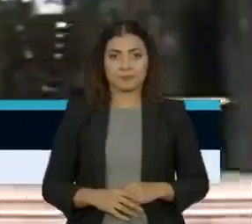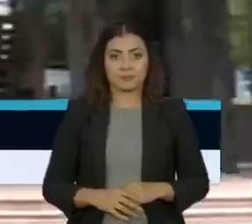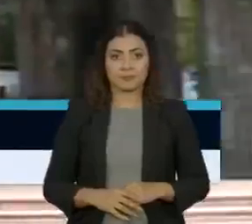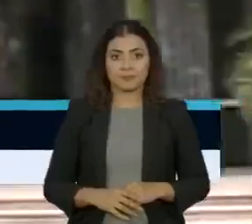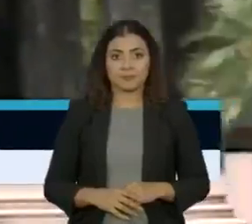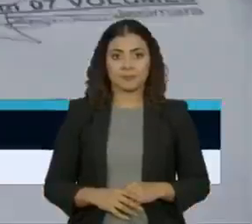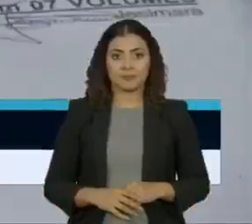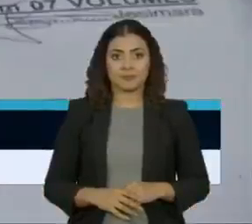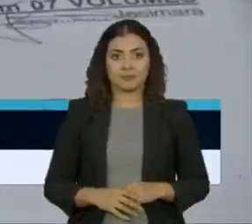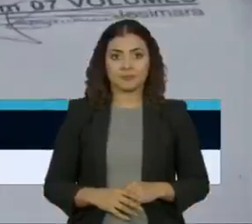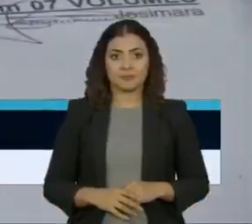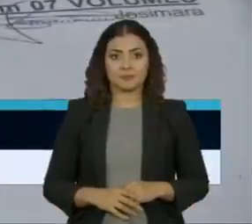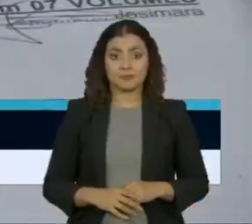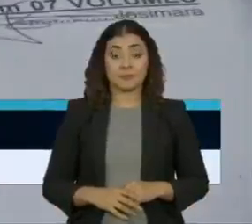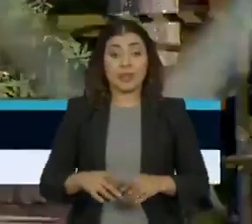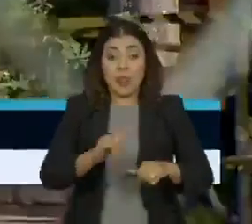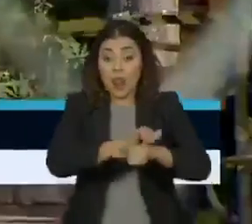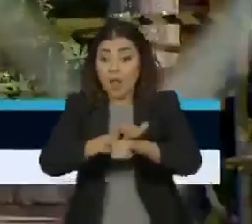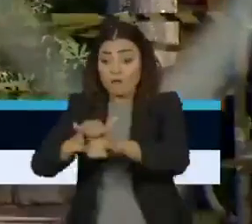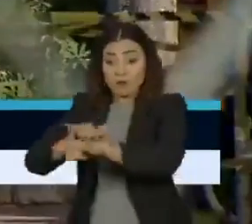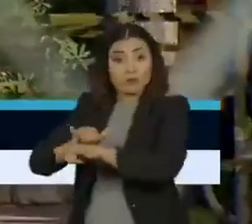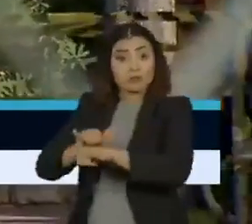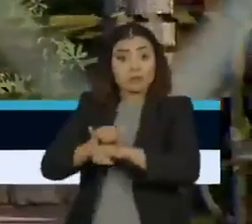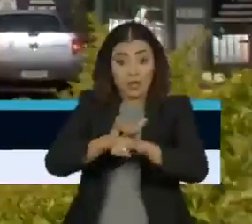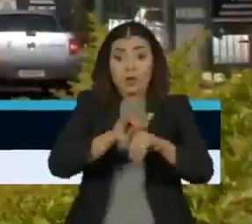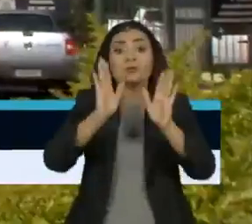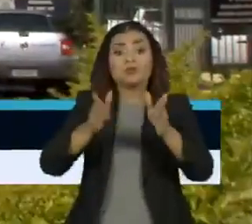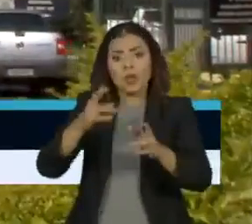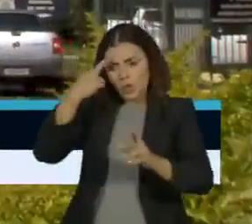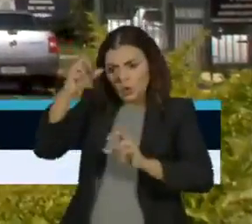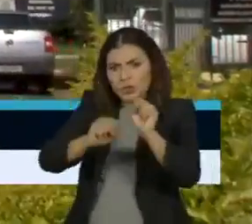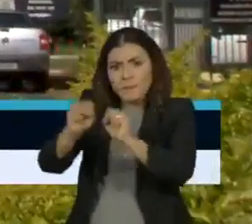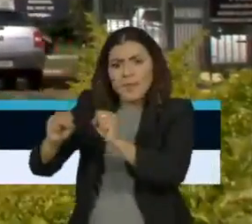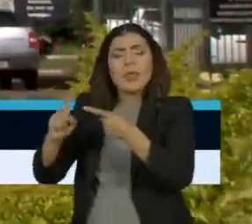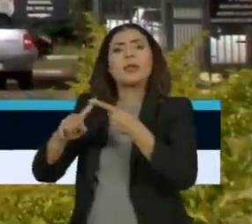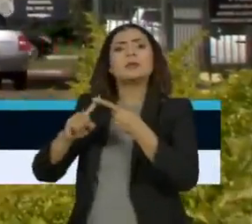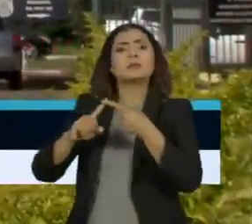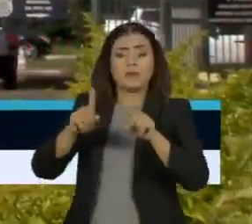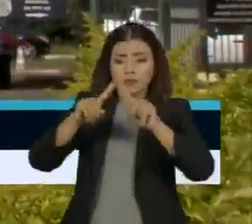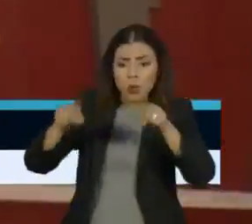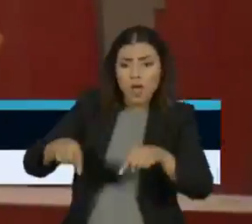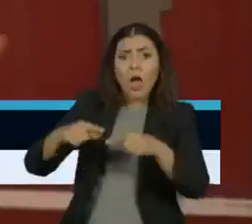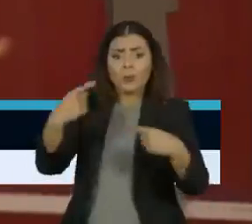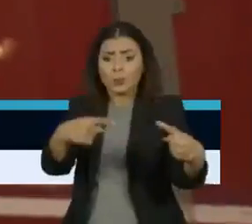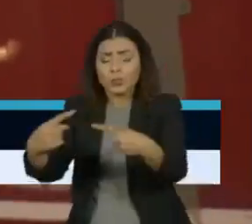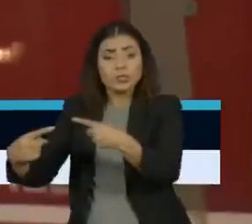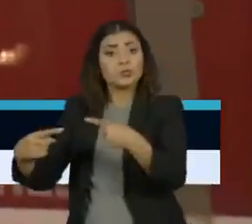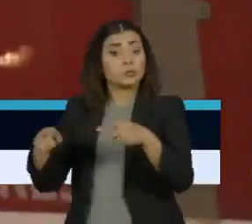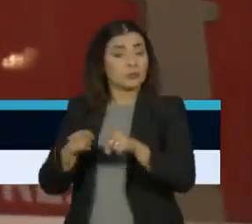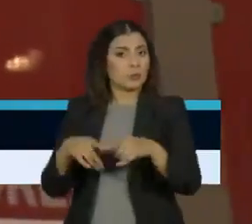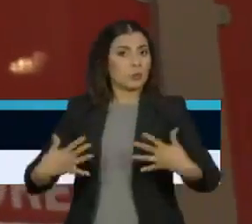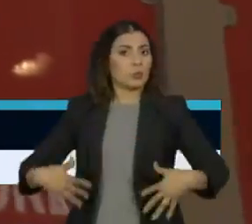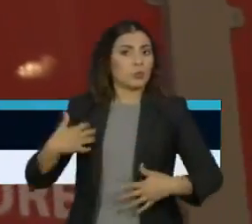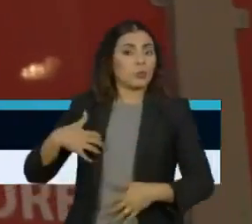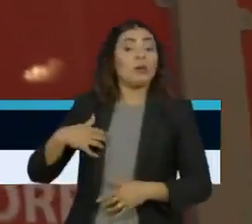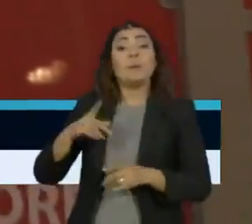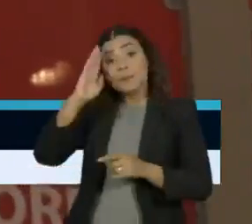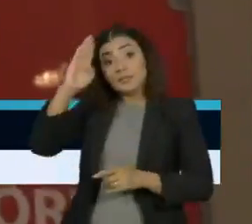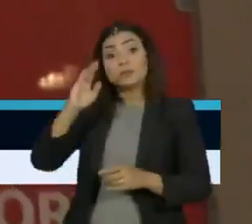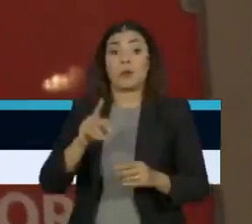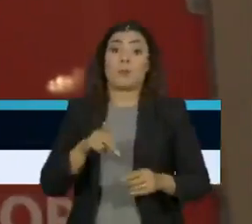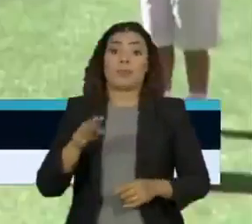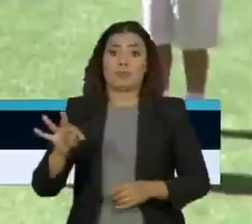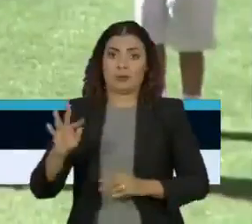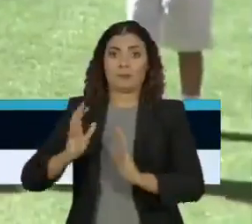Os brasileiros conheceram a Lava Jato, que abateu empresários, funcionários de estatais e políticos, em especial do Partido